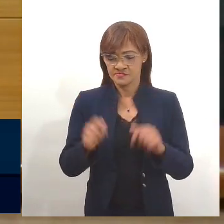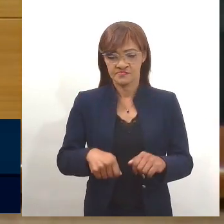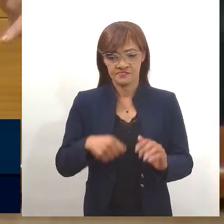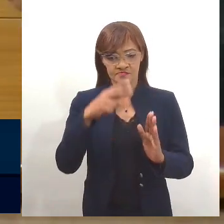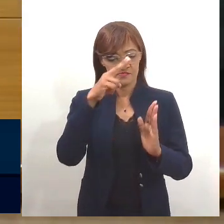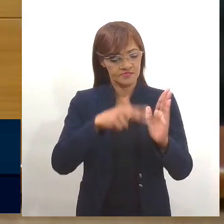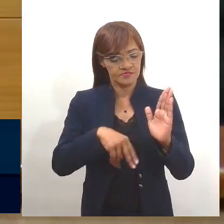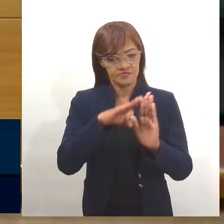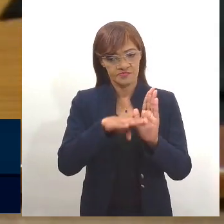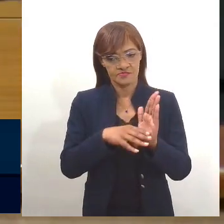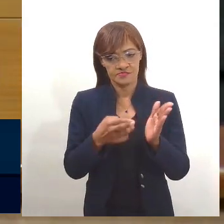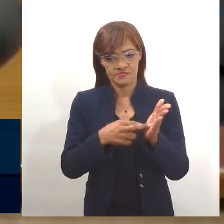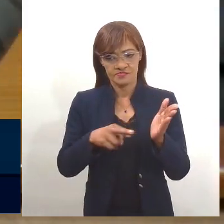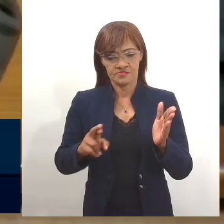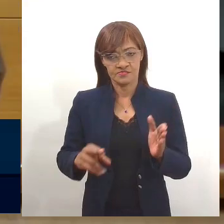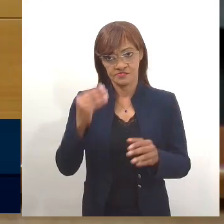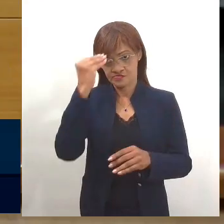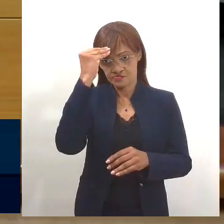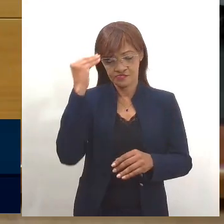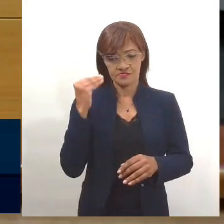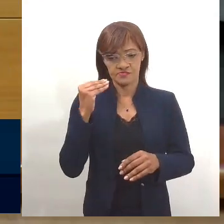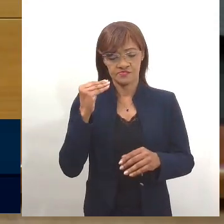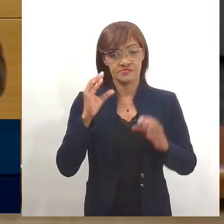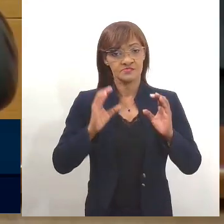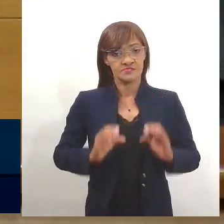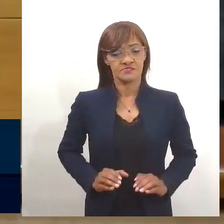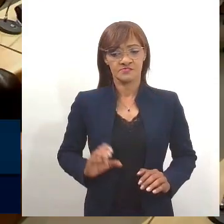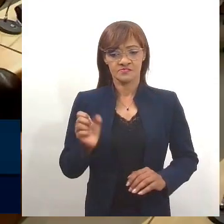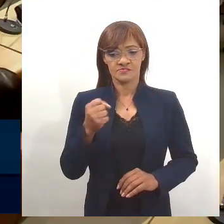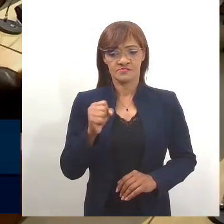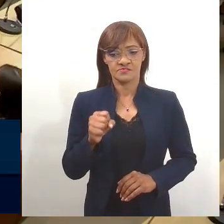de cidadania sergipana ao homenageado.